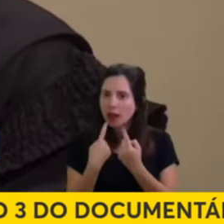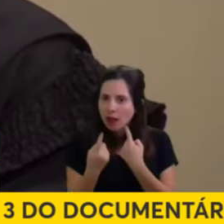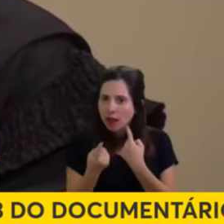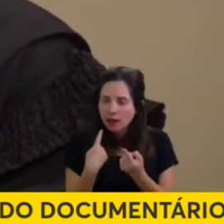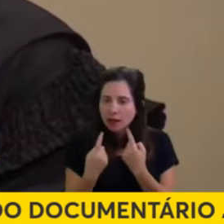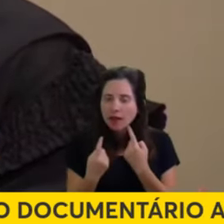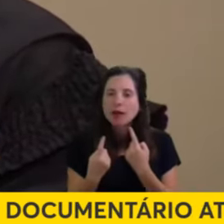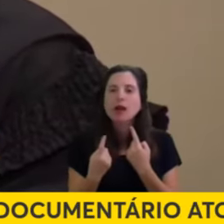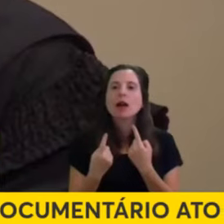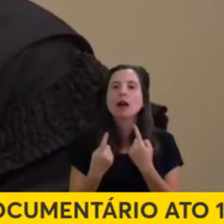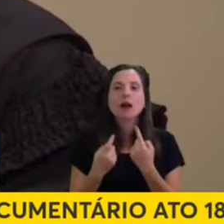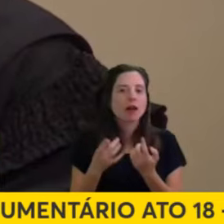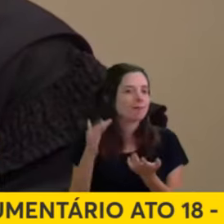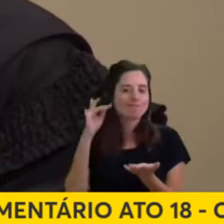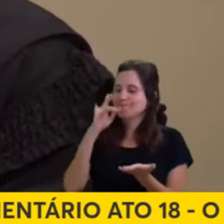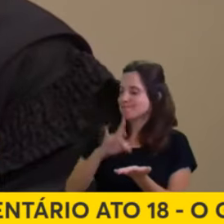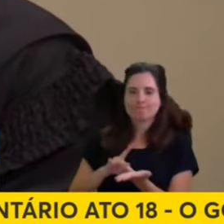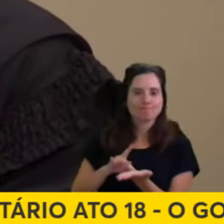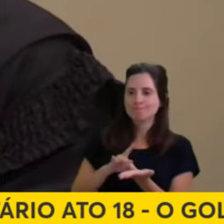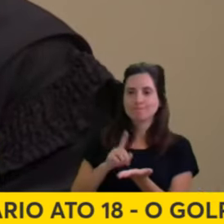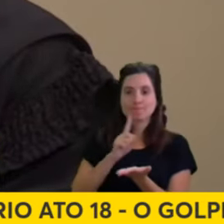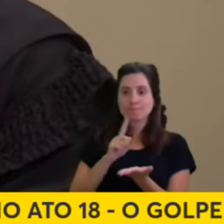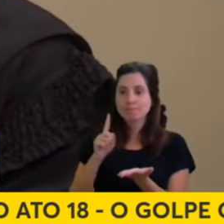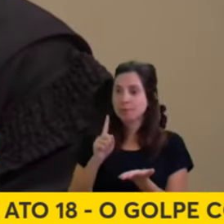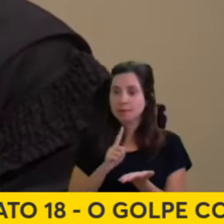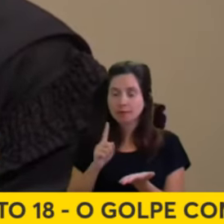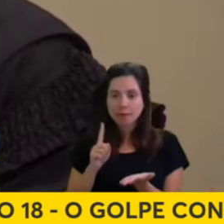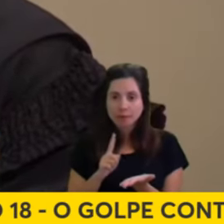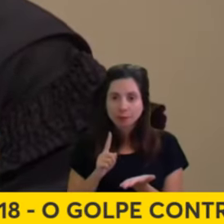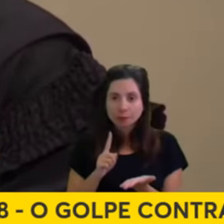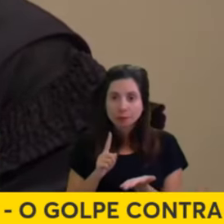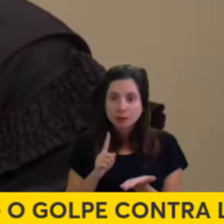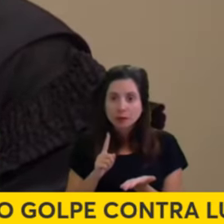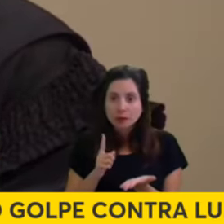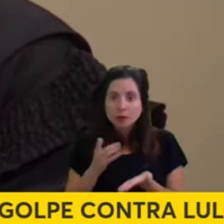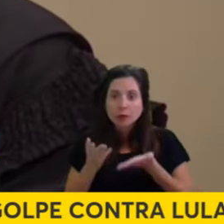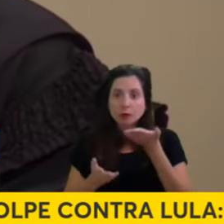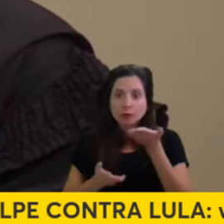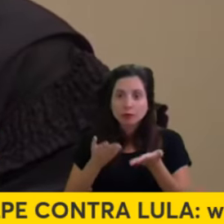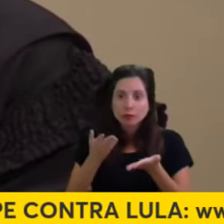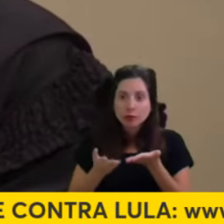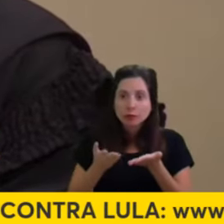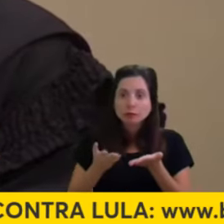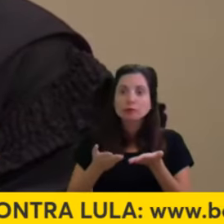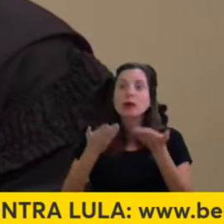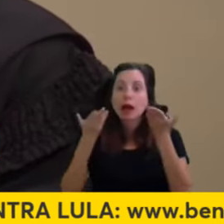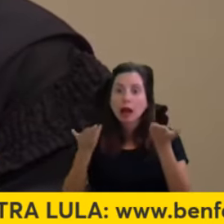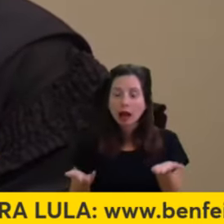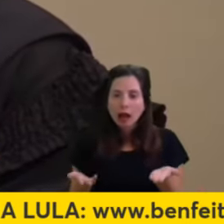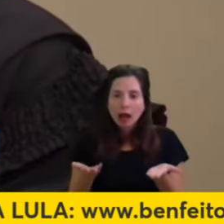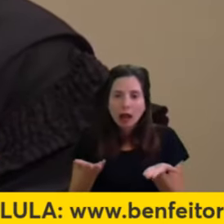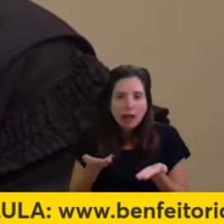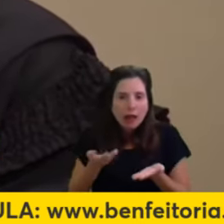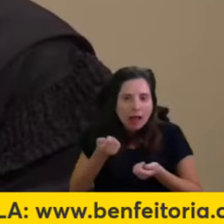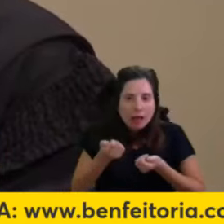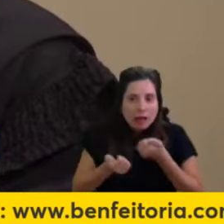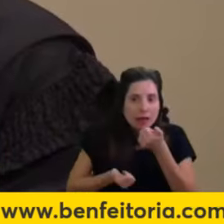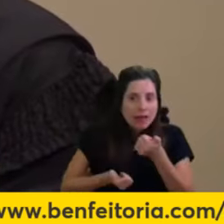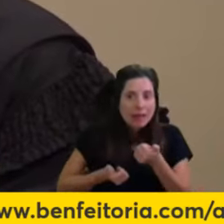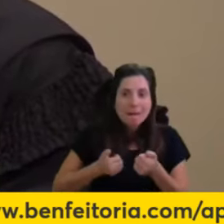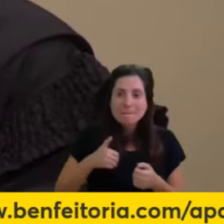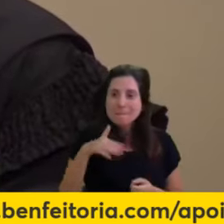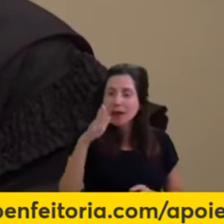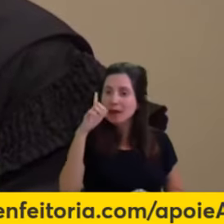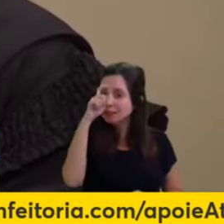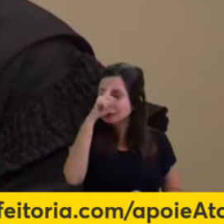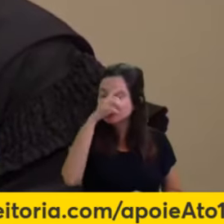não verdadeira e os instrumentos particulares forem datados ou pós-datados a simulação é uma das situações mais difíceis de ser